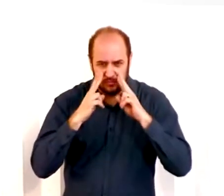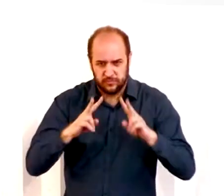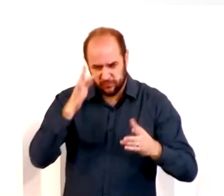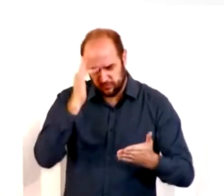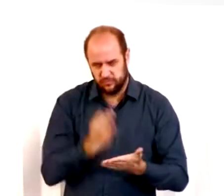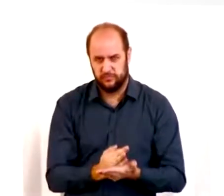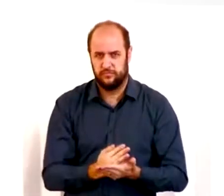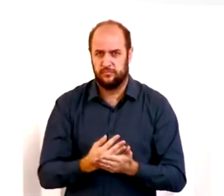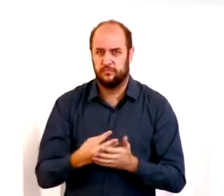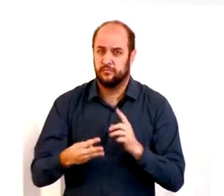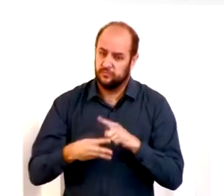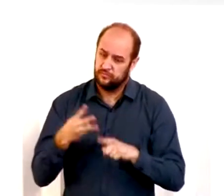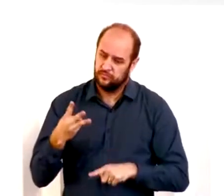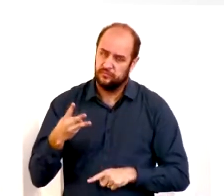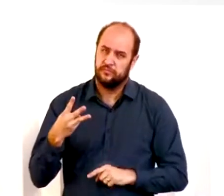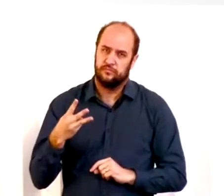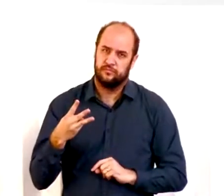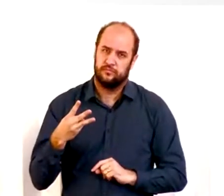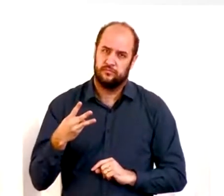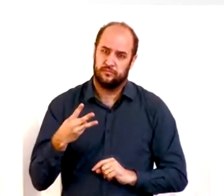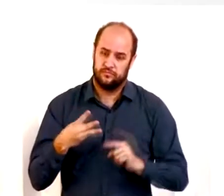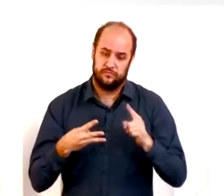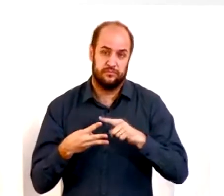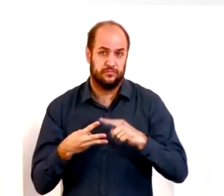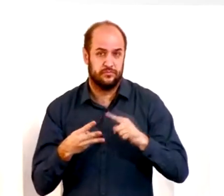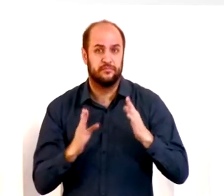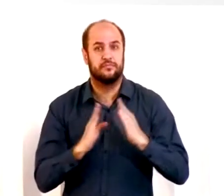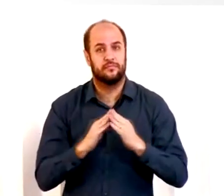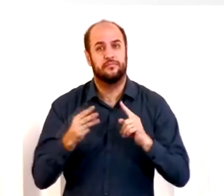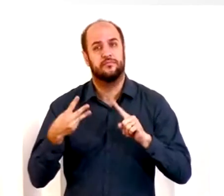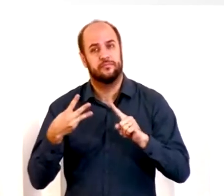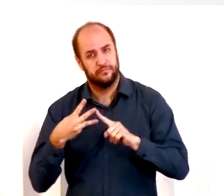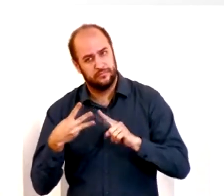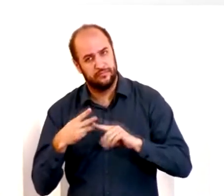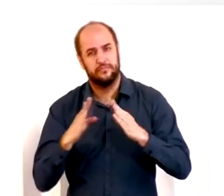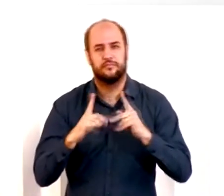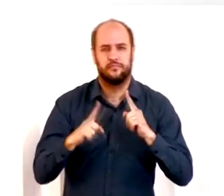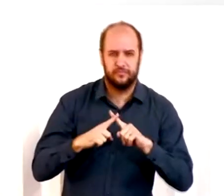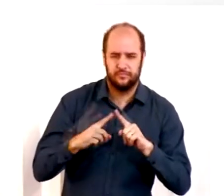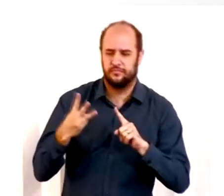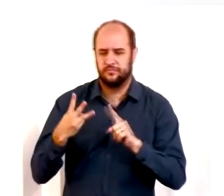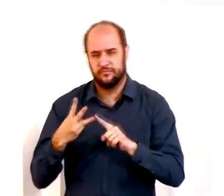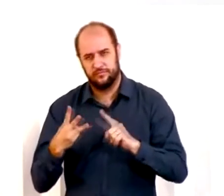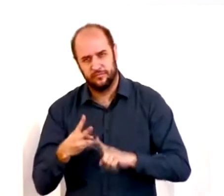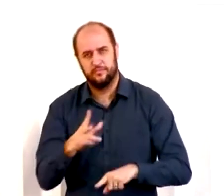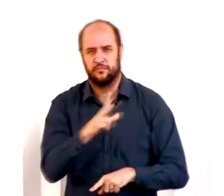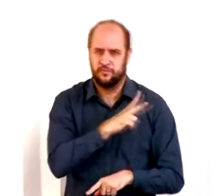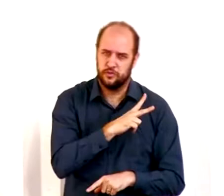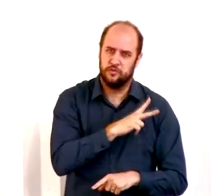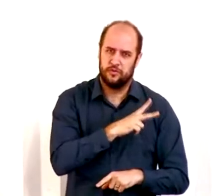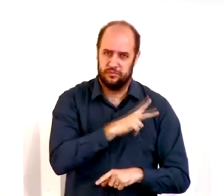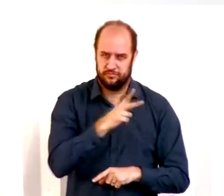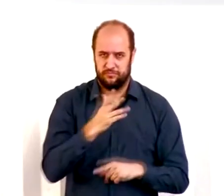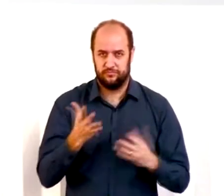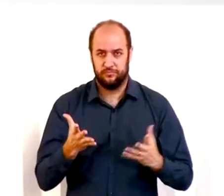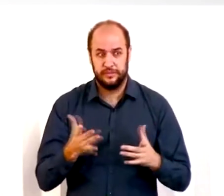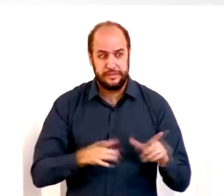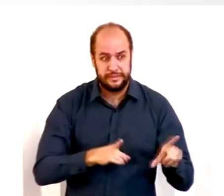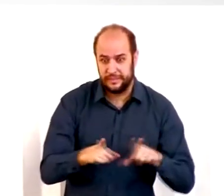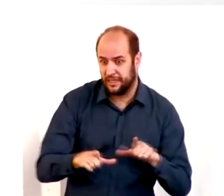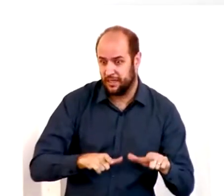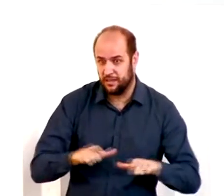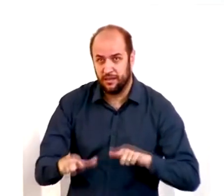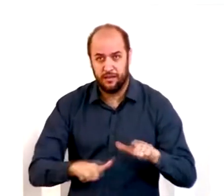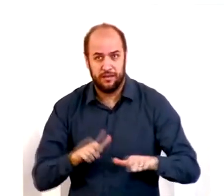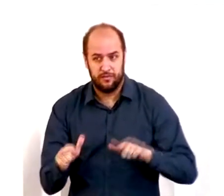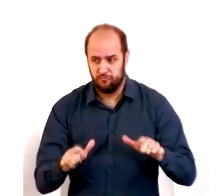também. 3, de casa, da igreja e pessoal. Para ver que os ofícios são muito semelhantes,